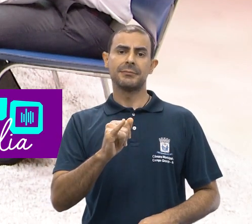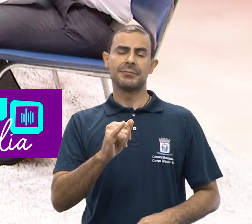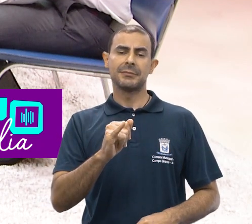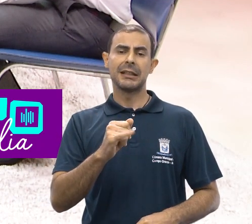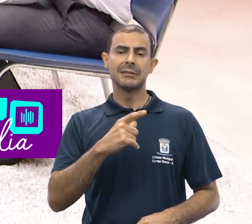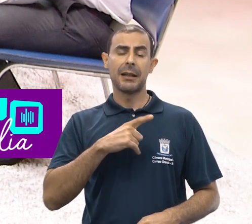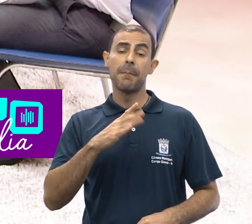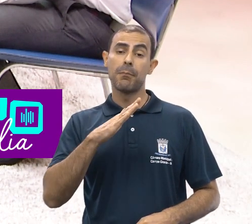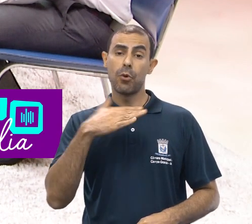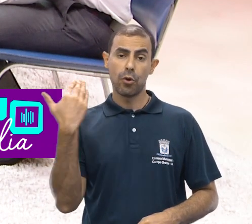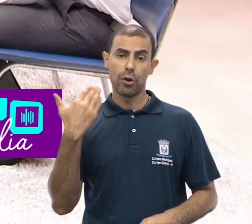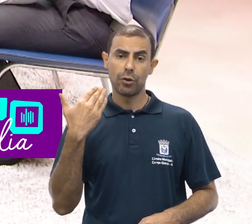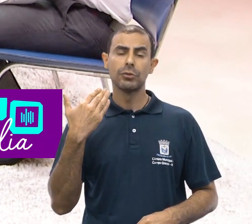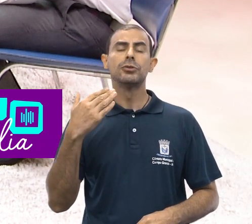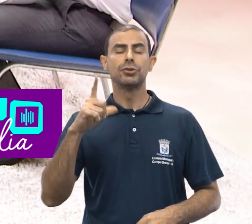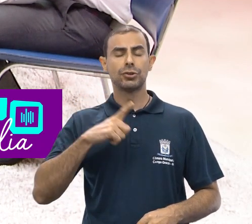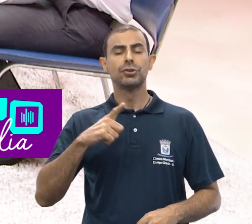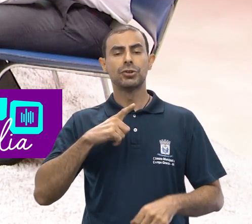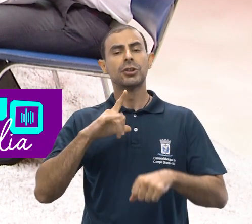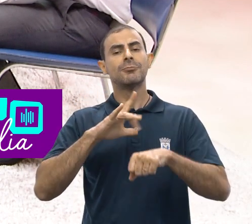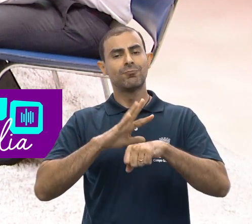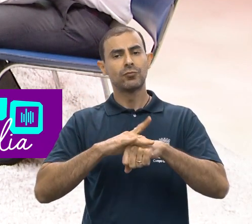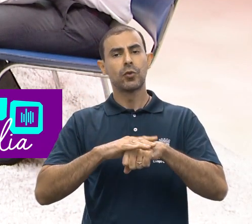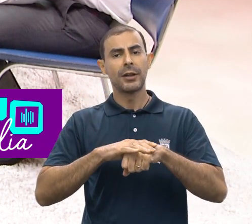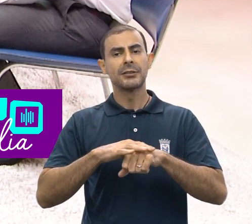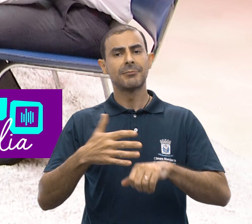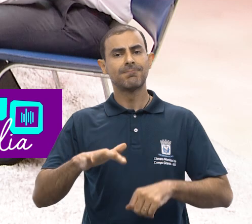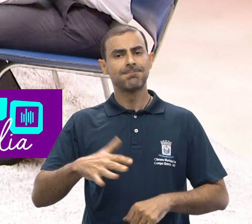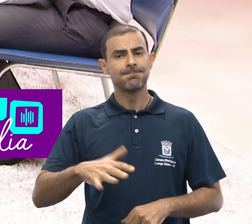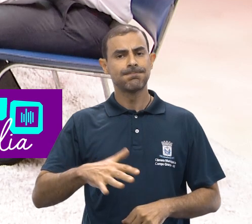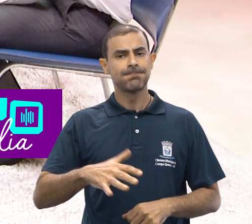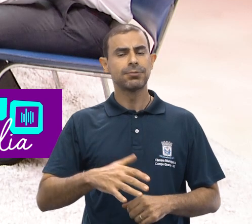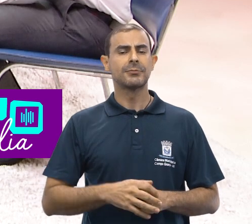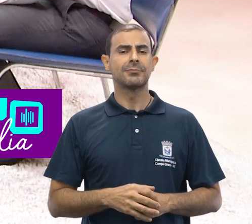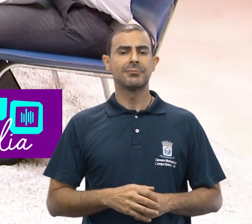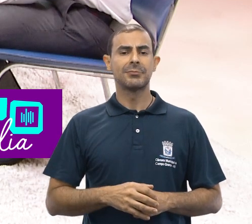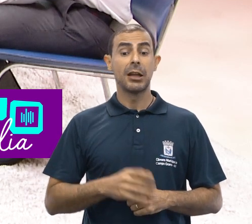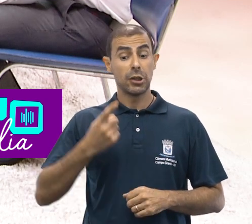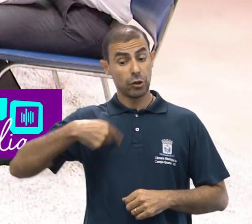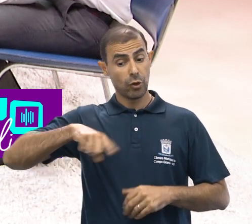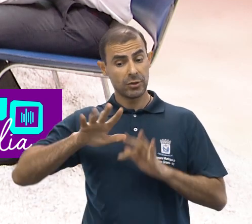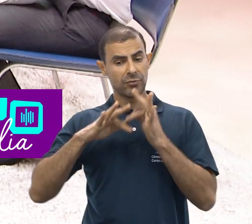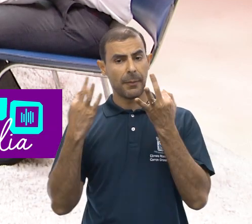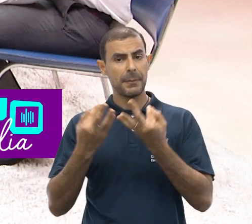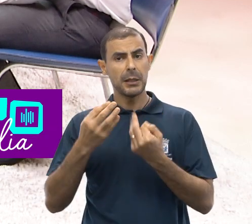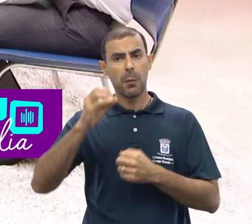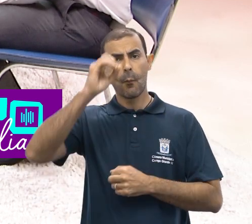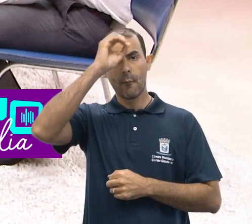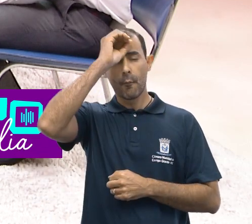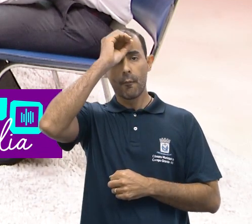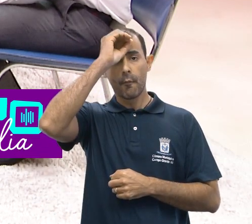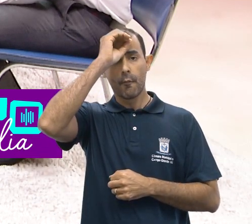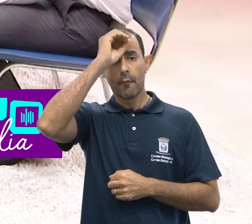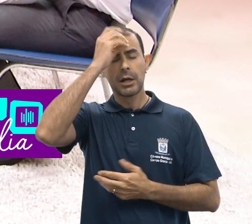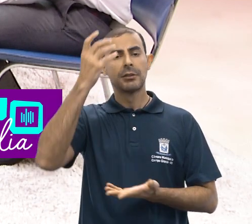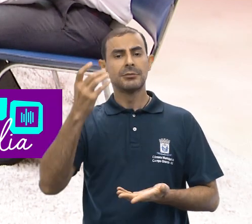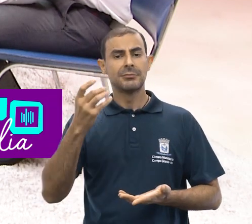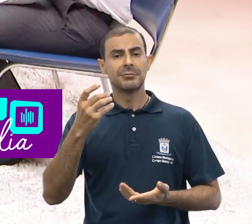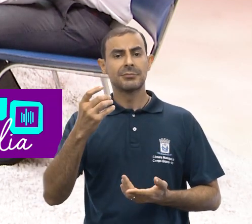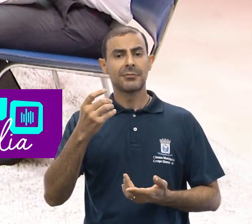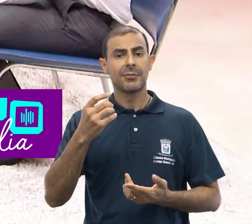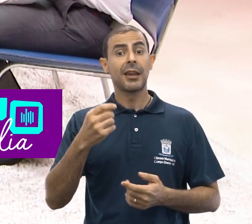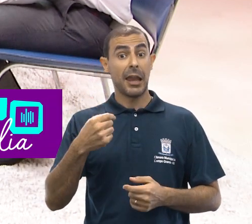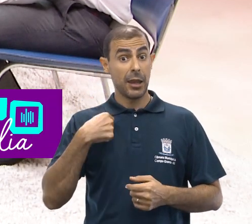né, tinha essa doença de Parkinson e nós éramos ignorantes em relação a essa doença. Apesar de ser psicólogo, eu